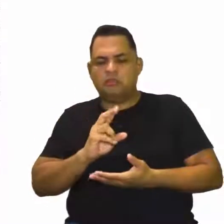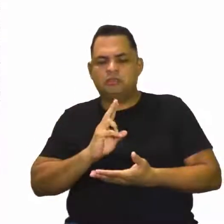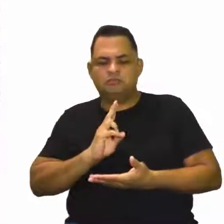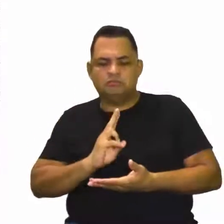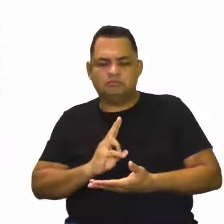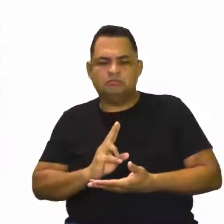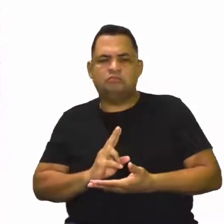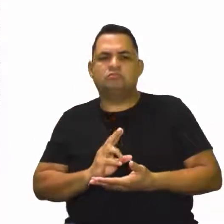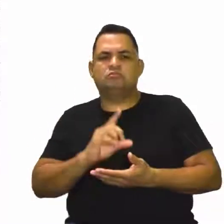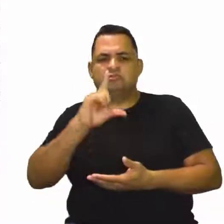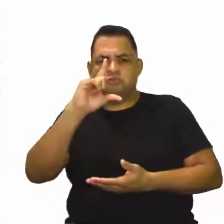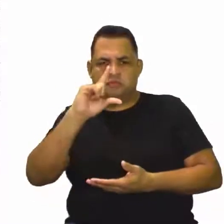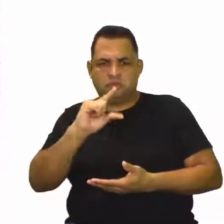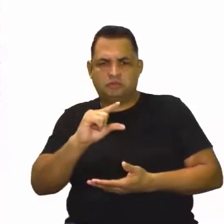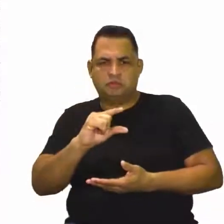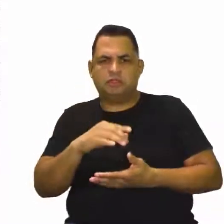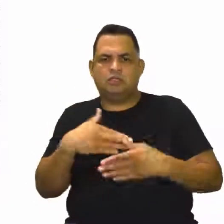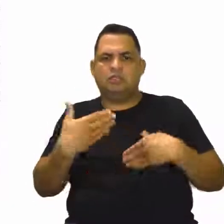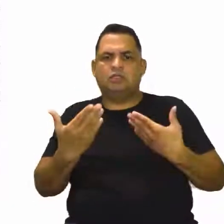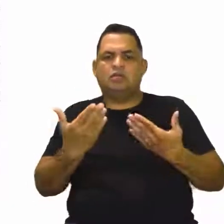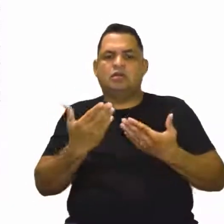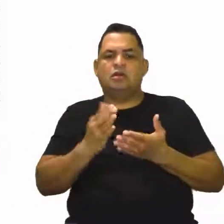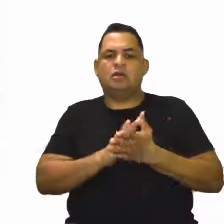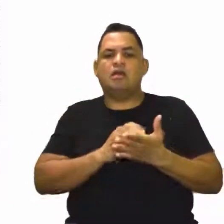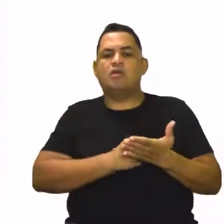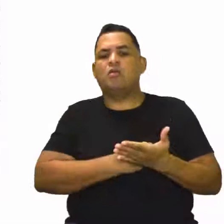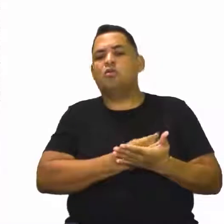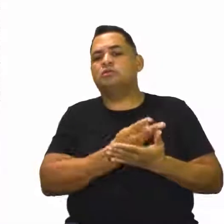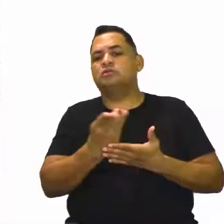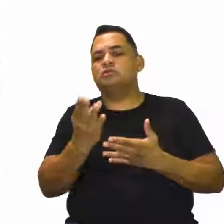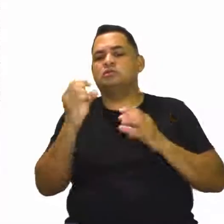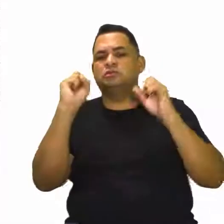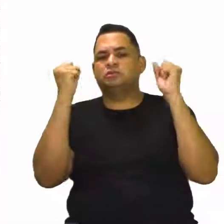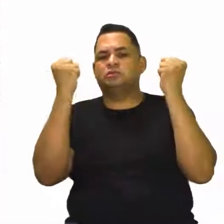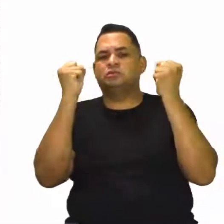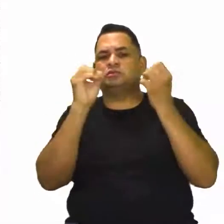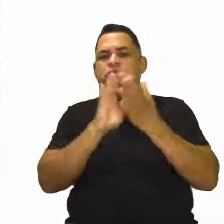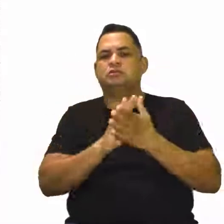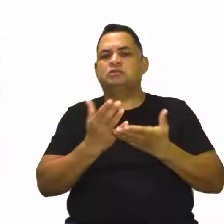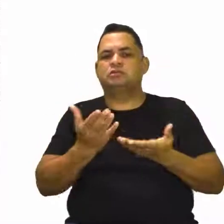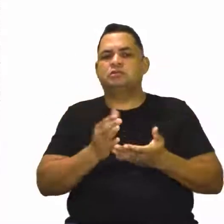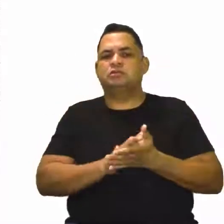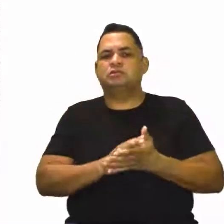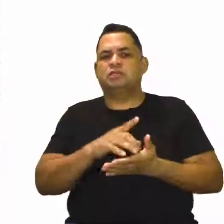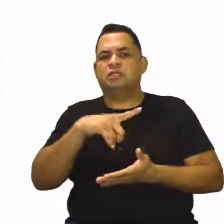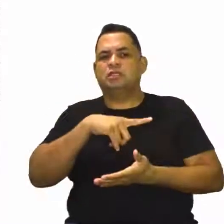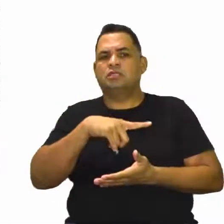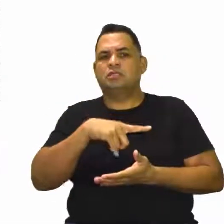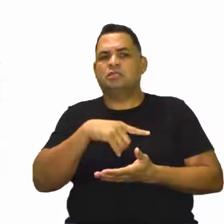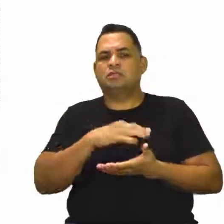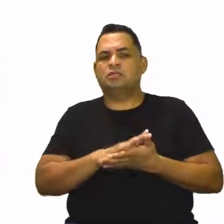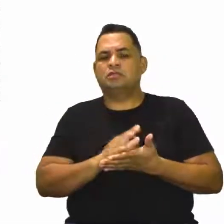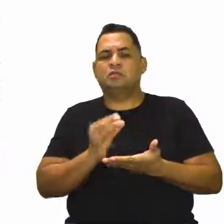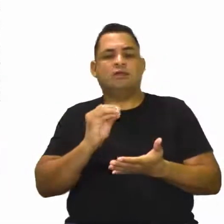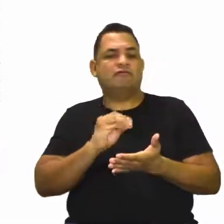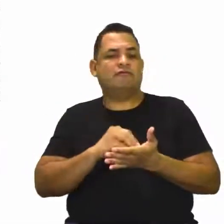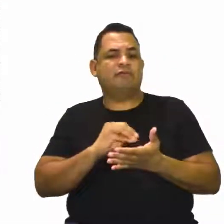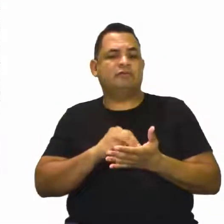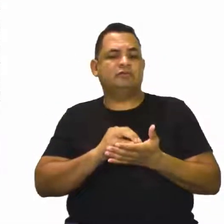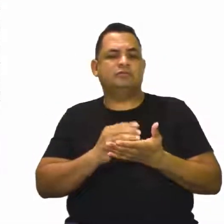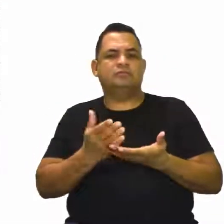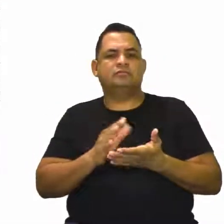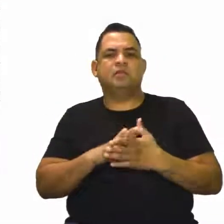diminuir, tá? Elas tendem a diminuir o nível de atividade física, que é o que leva aí a essa inatividade, né? Aí por